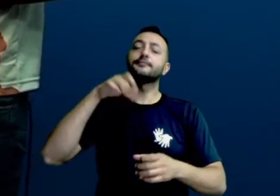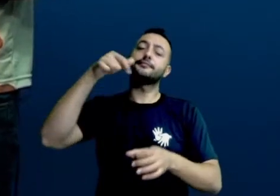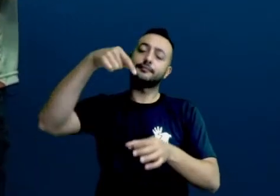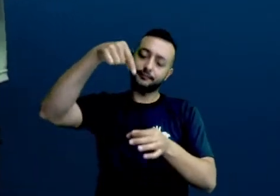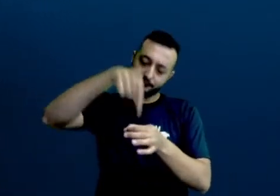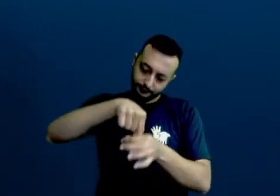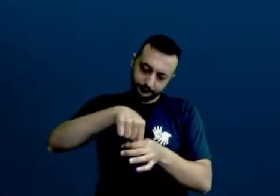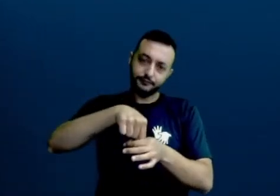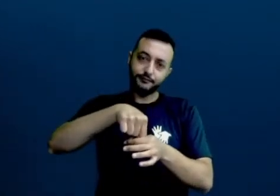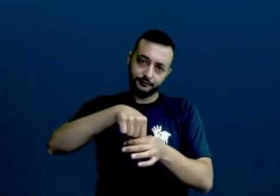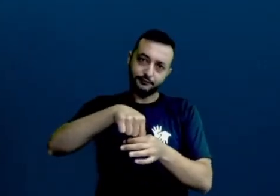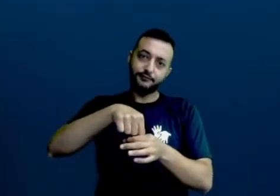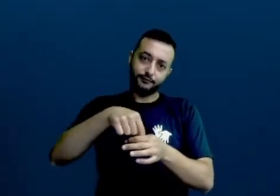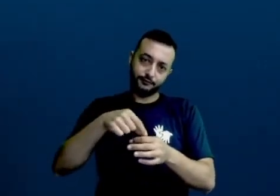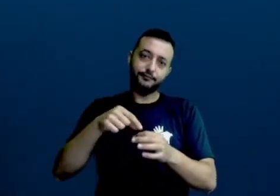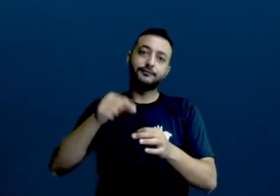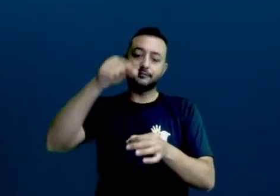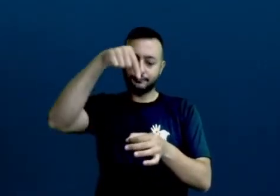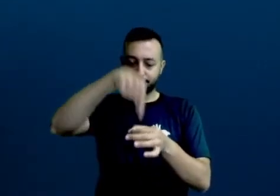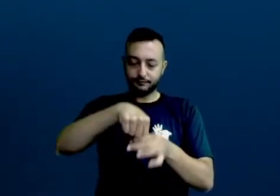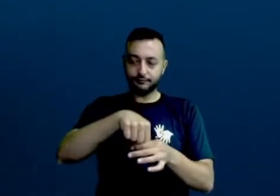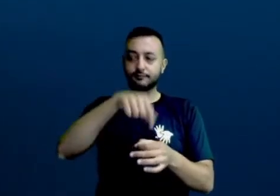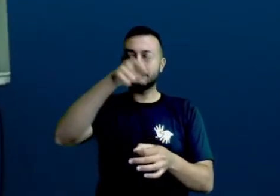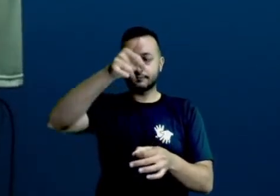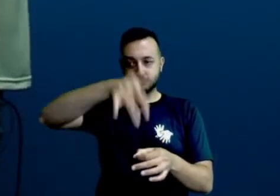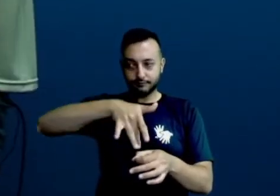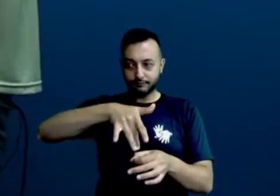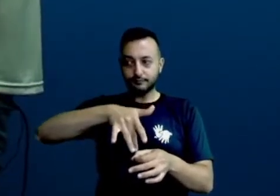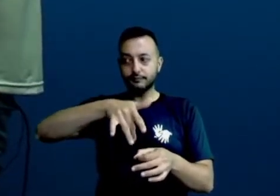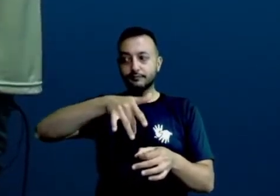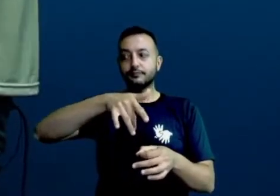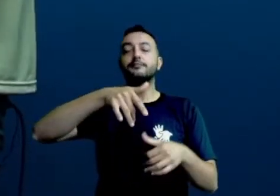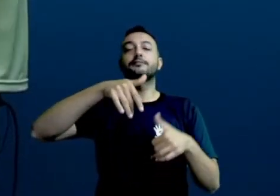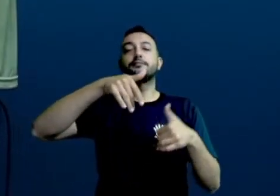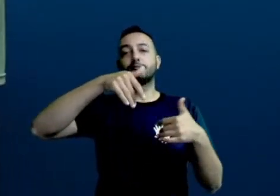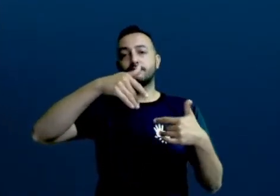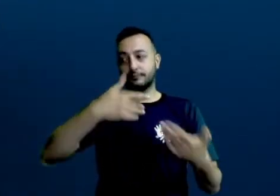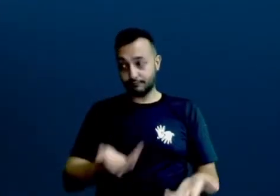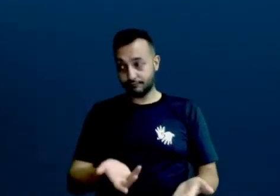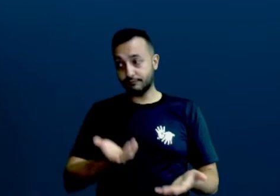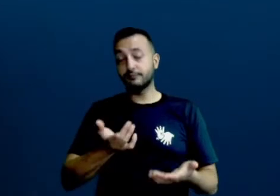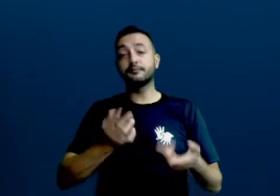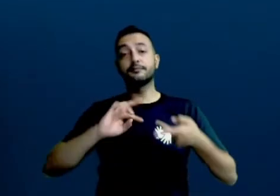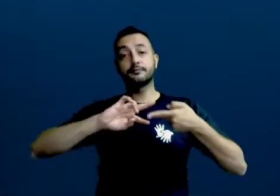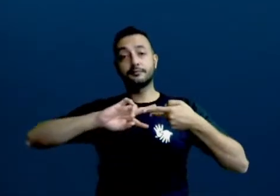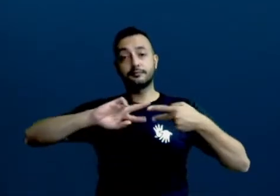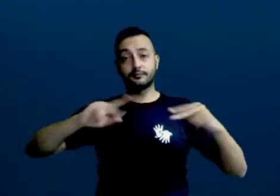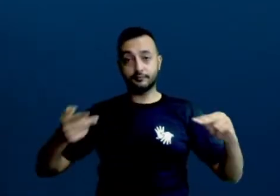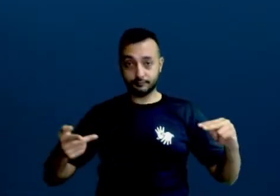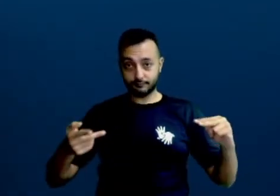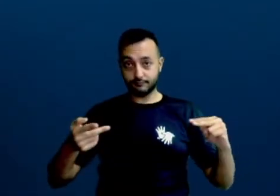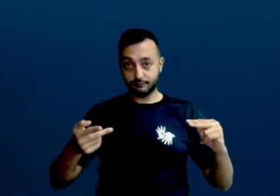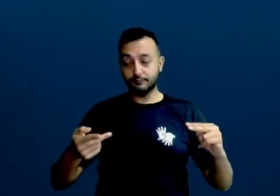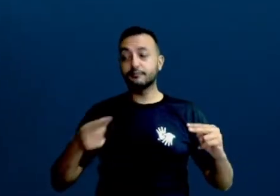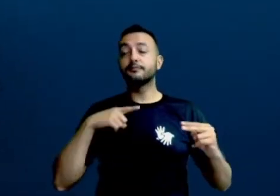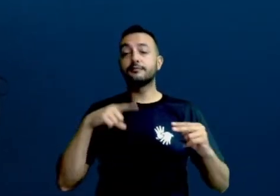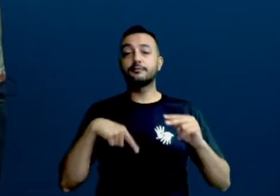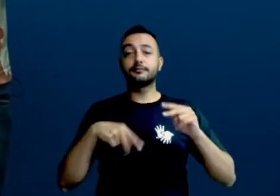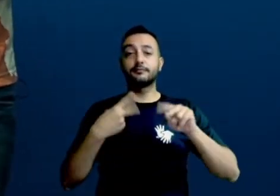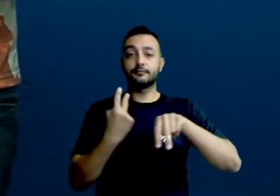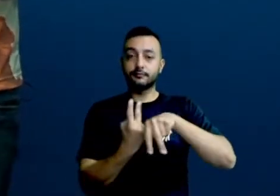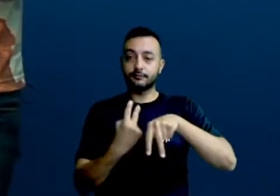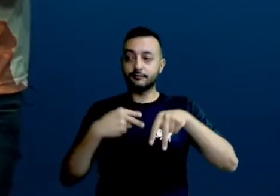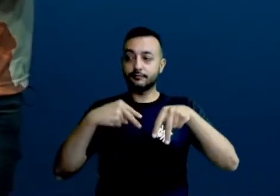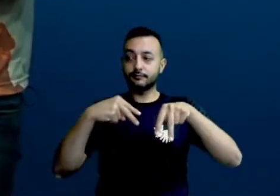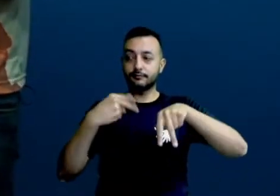certo nesse compartimento que nós chamamos nem núcleo que é esse DNA quando ele está compactado